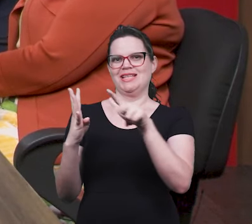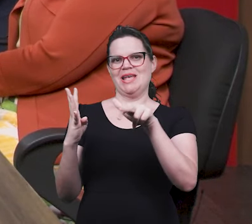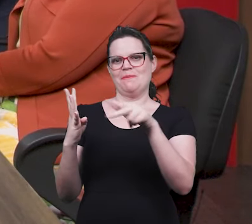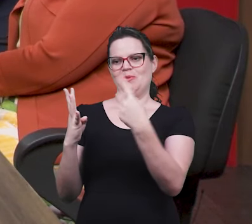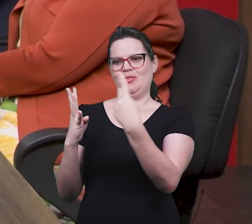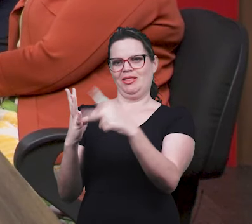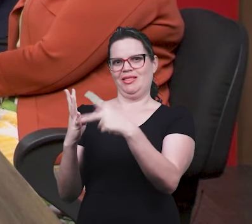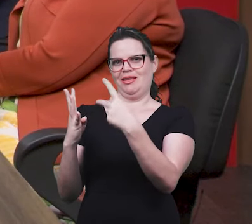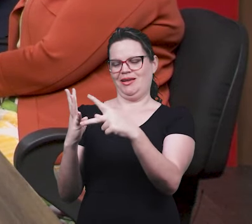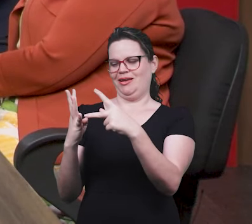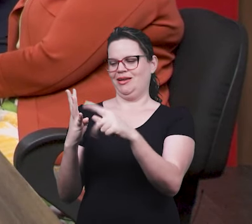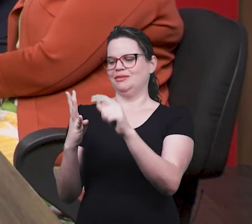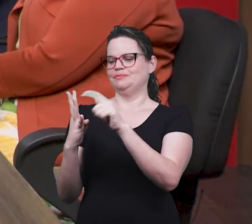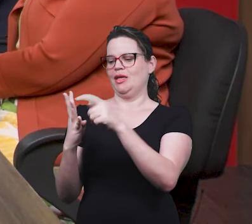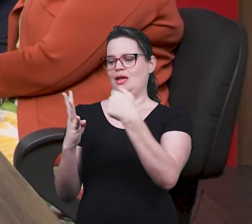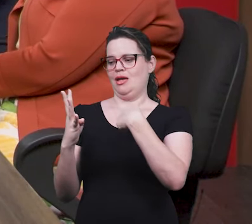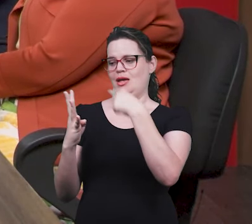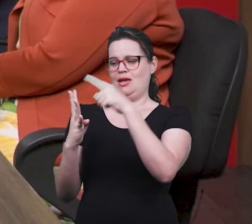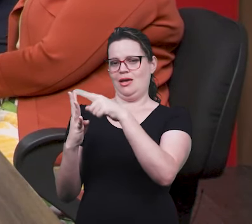É,